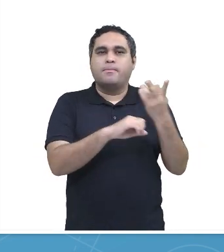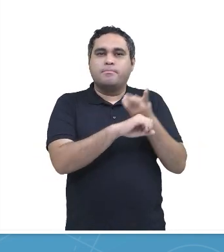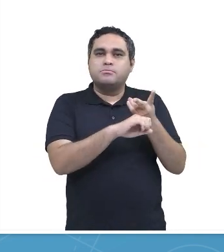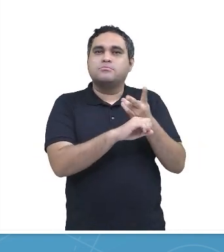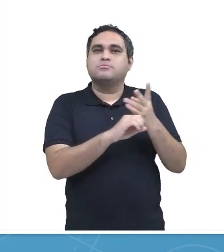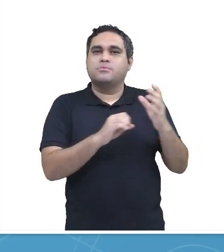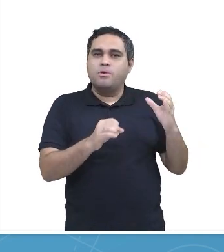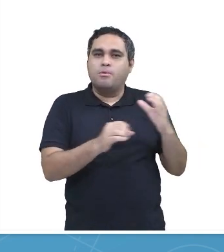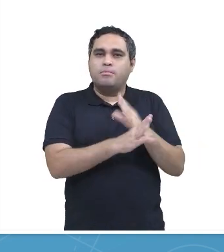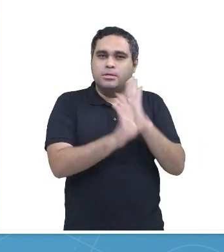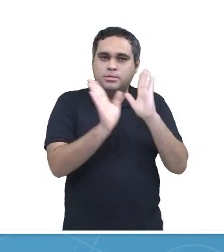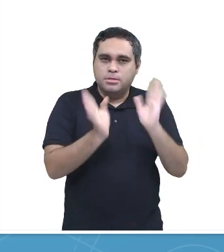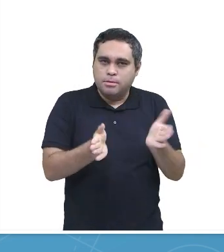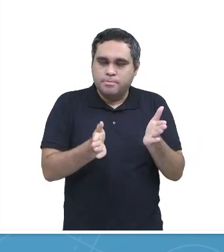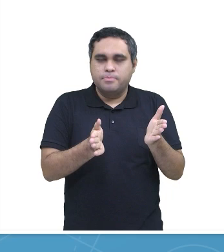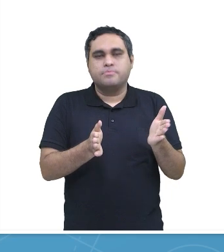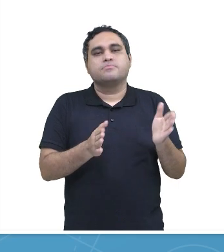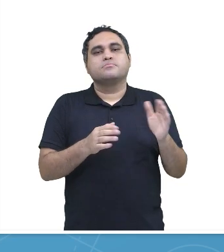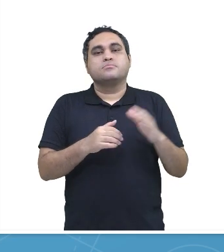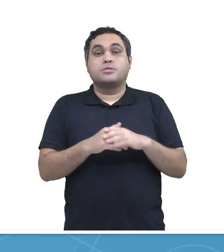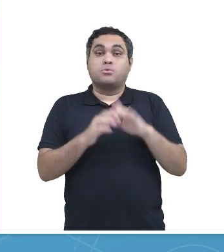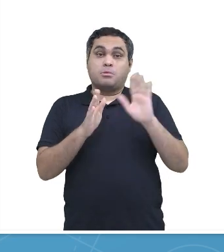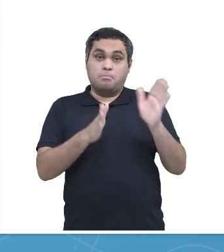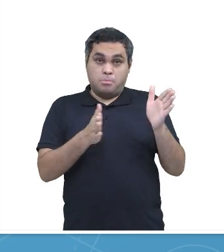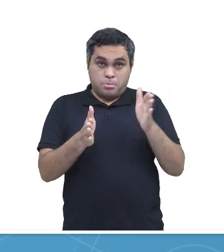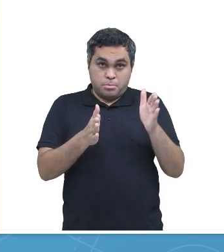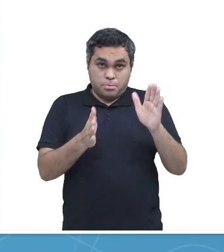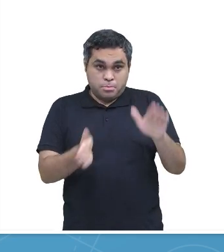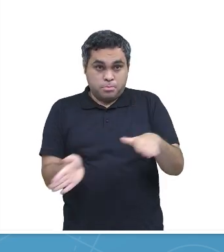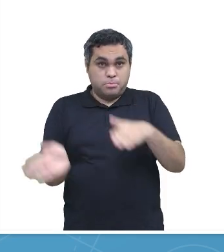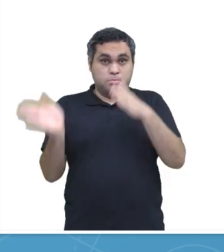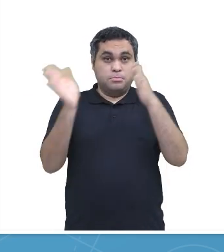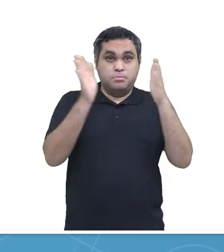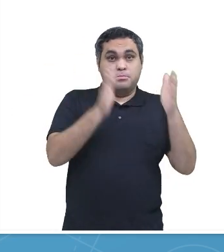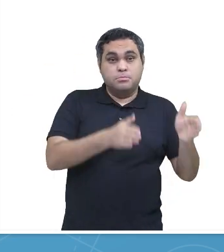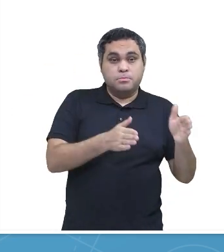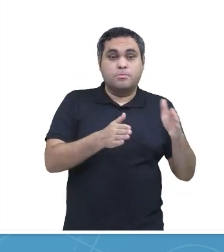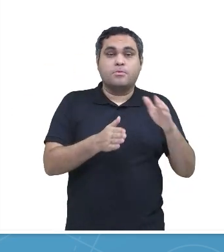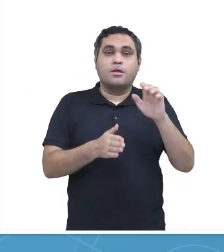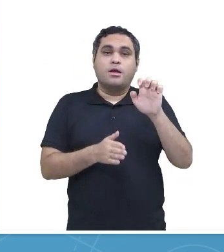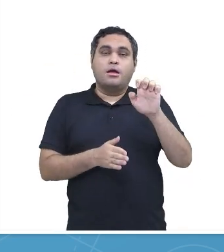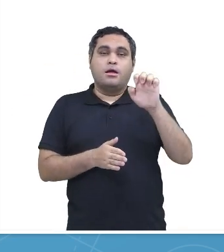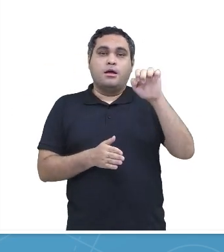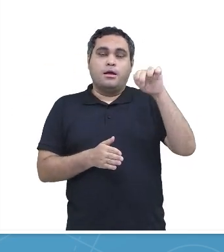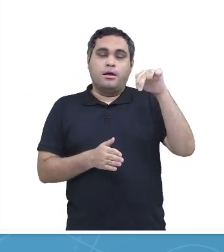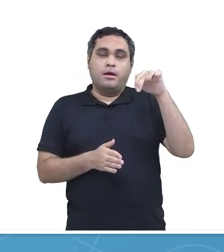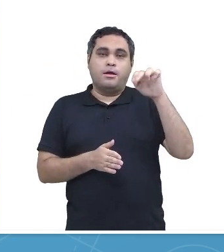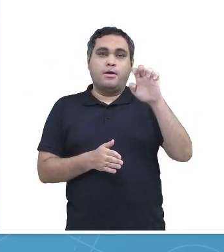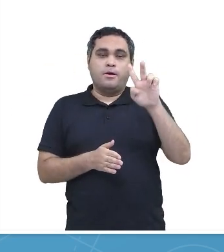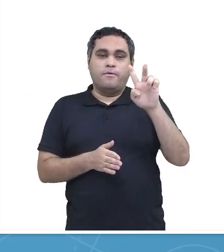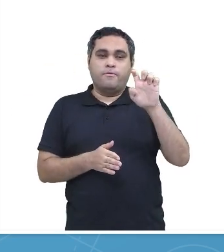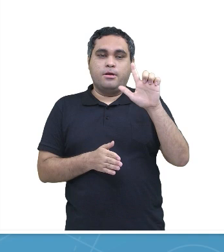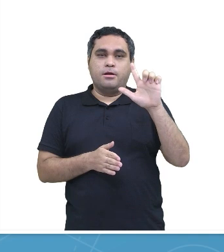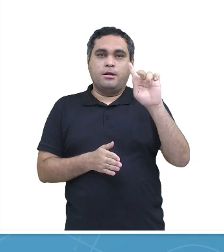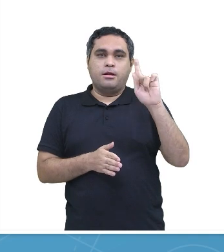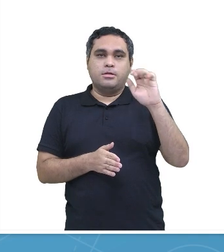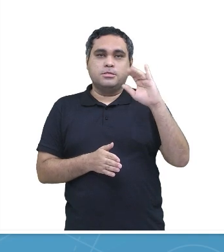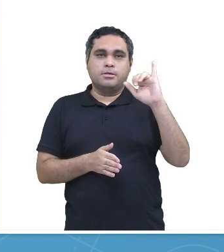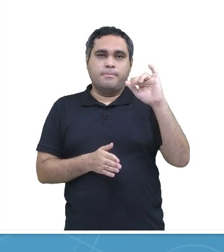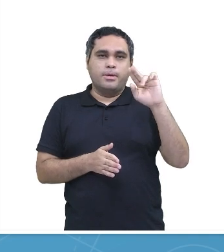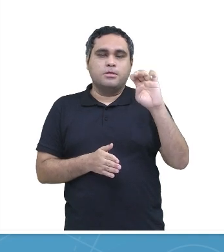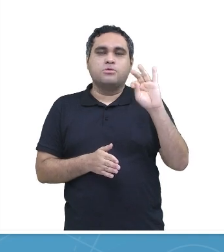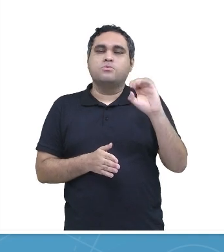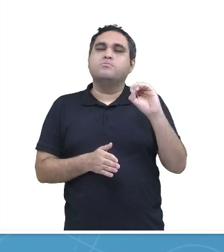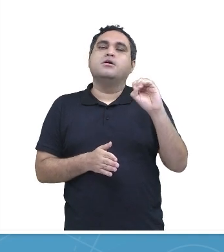Em seguida, a fase adulta, vem um período, então, conhecido como envelhecimento, onde a pessoa, então, ela alcança o